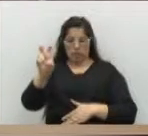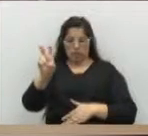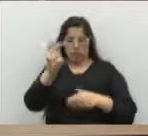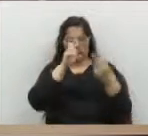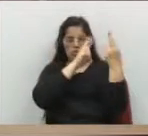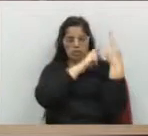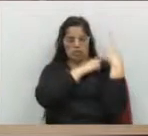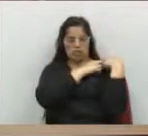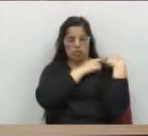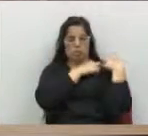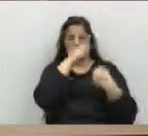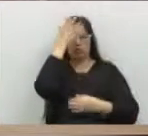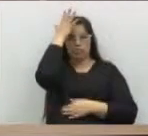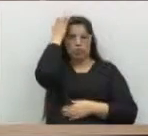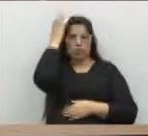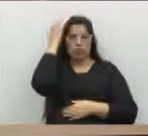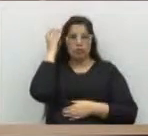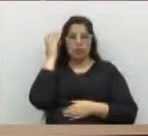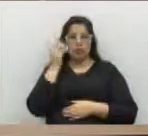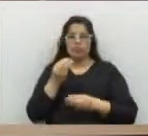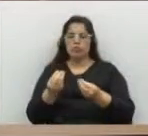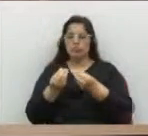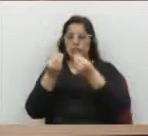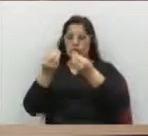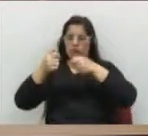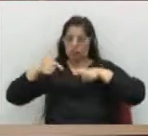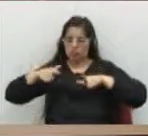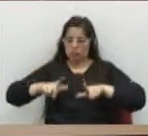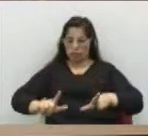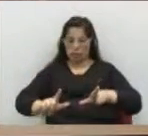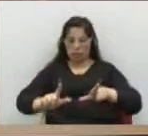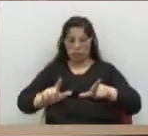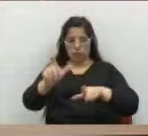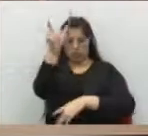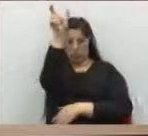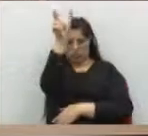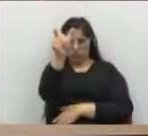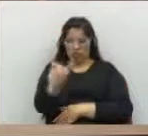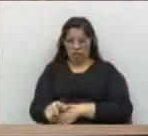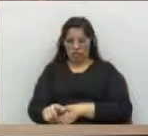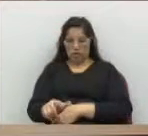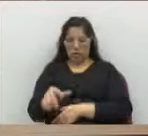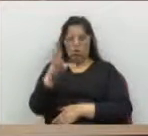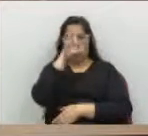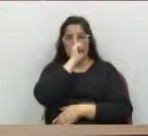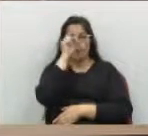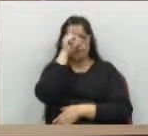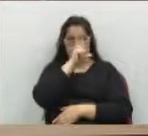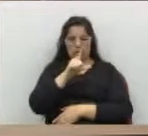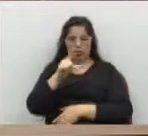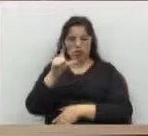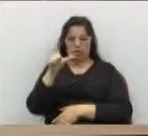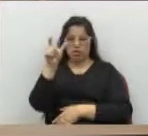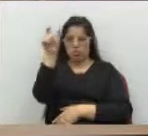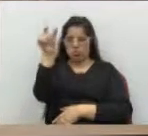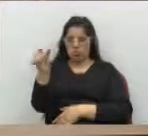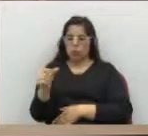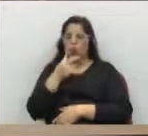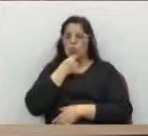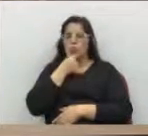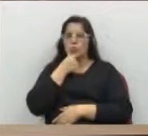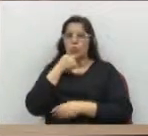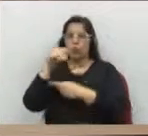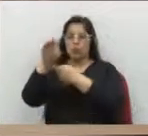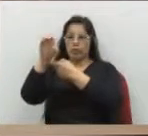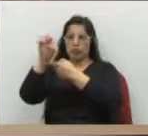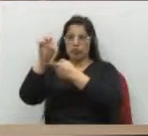vereadora Lubogo, concede o título de cidadão limeirense ao ilustríssimo senhor Edmar Ferreira da Silva,